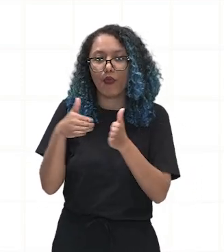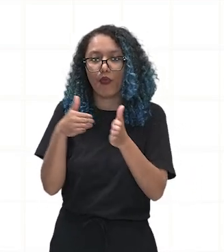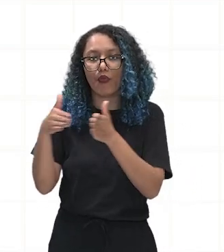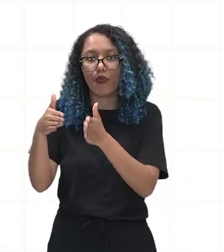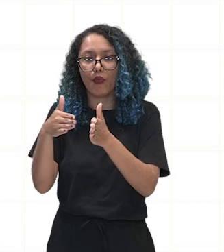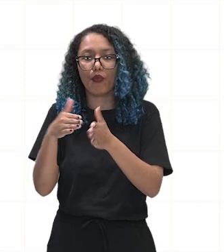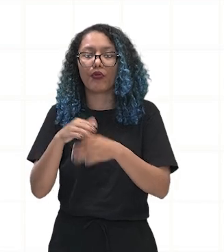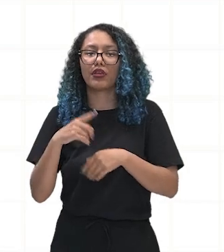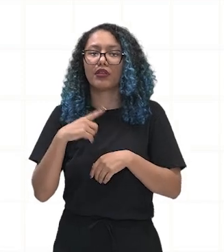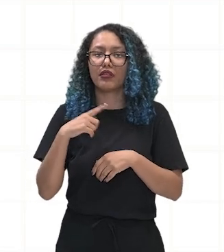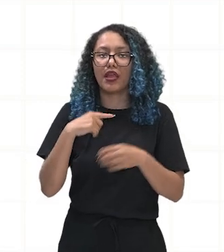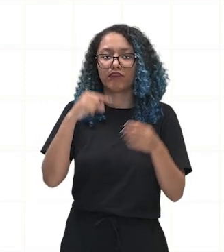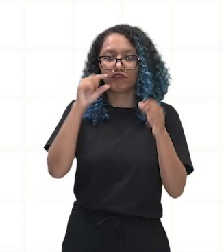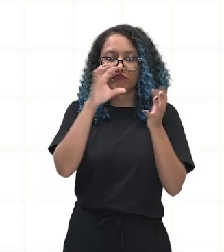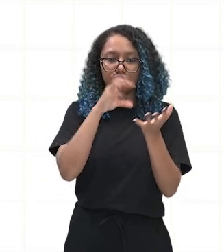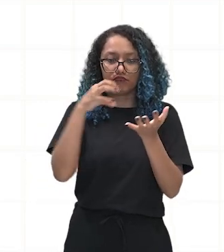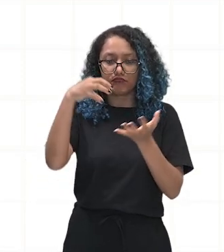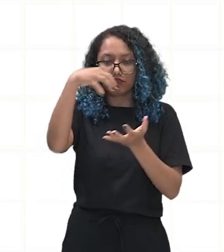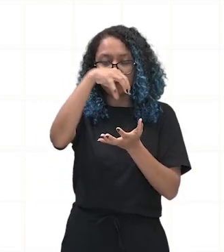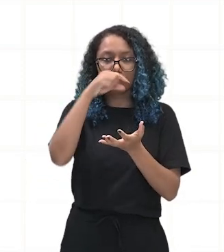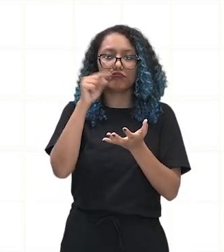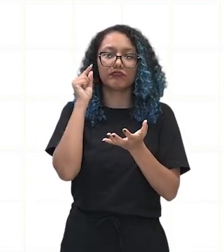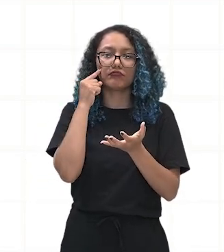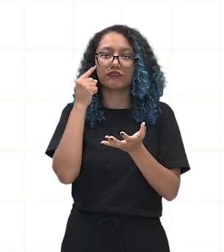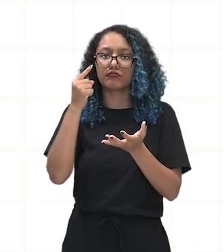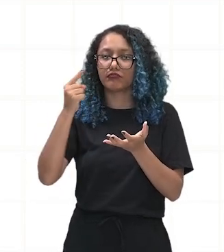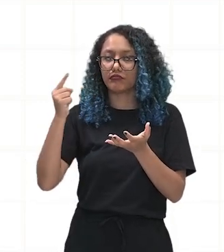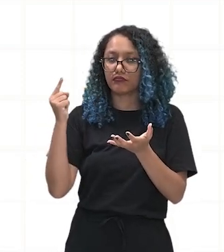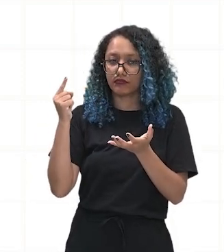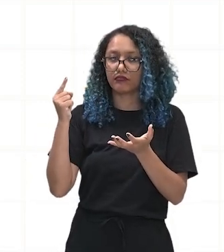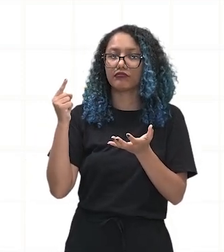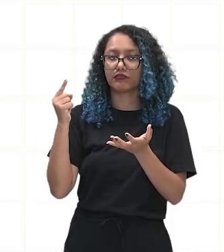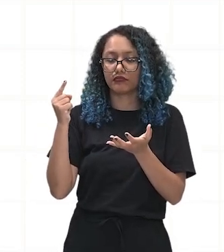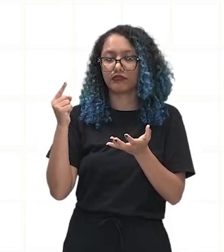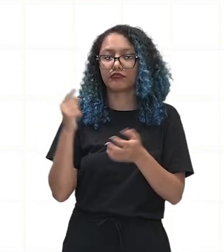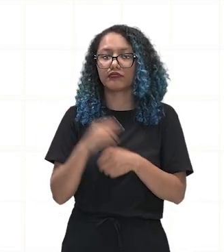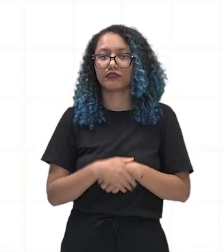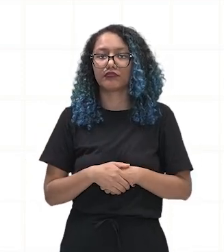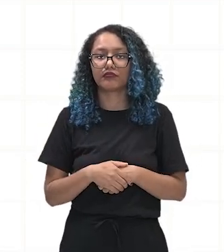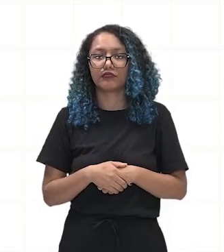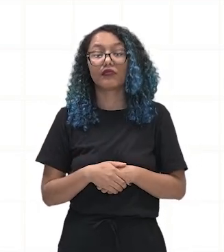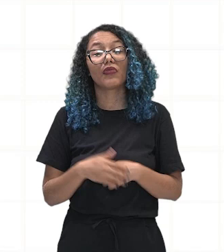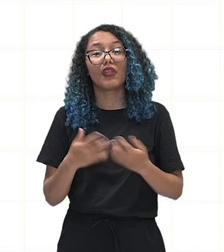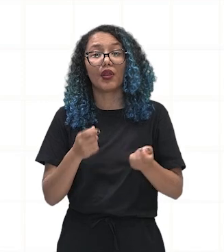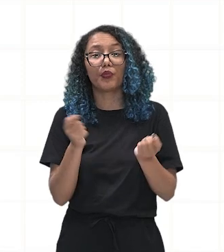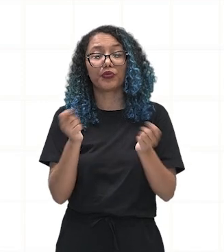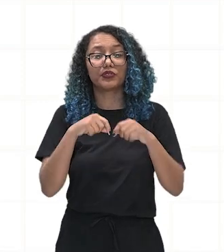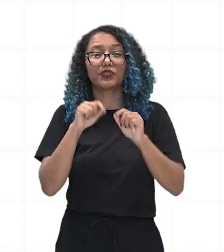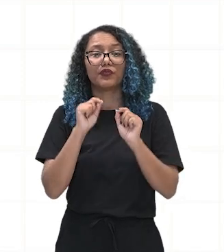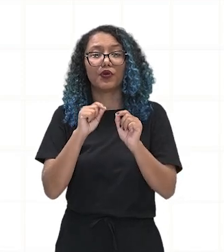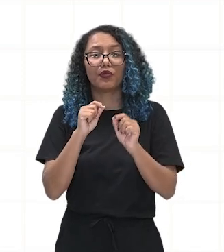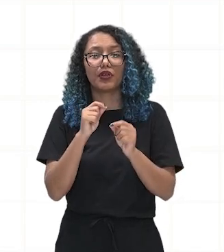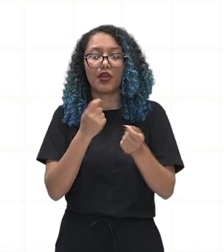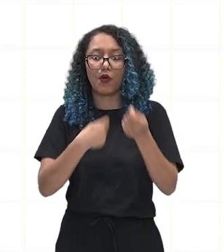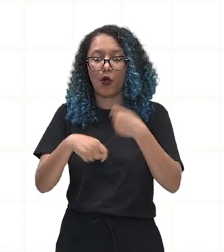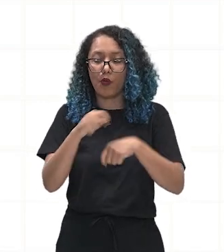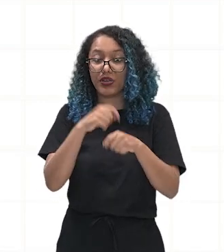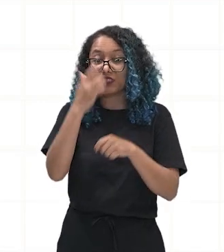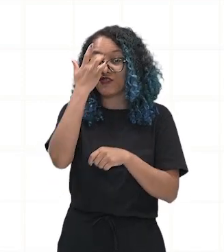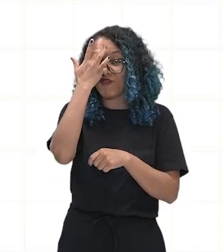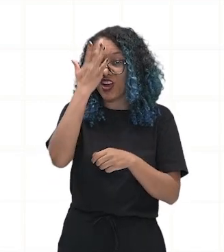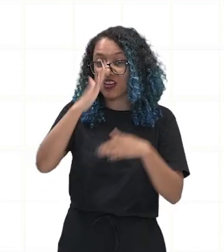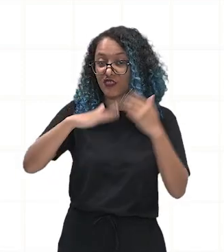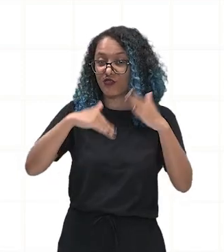Oriental, o Oriente Médio, a África e a Ásia Central, e isso acabaria facilitando o comércio entre o Oriente